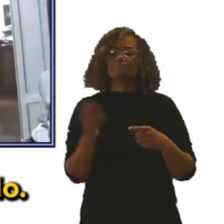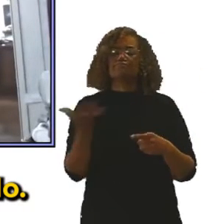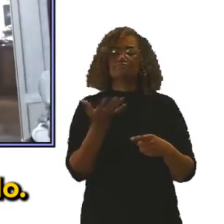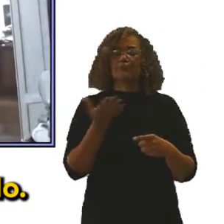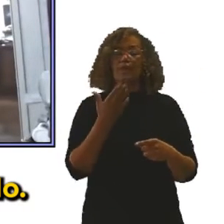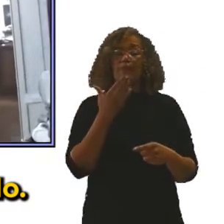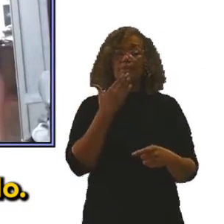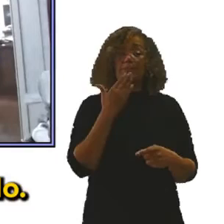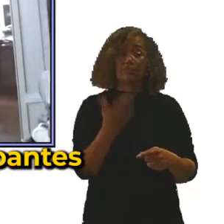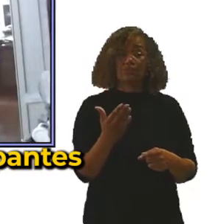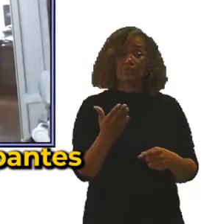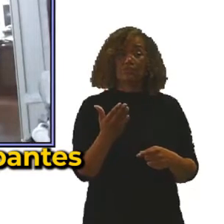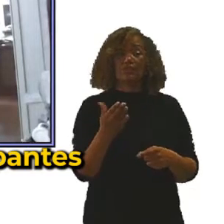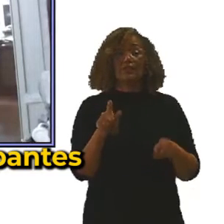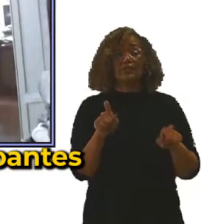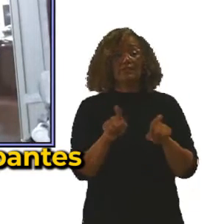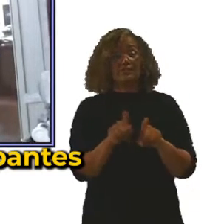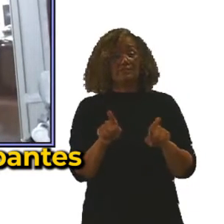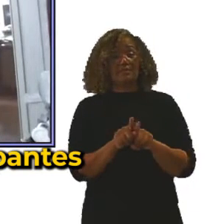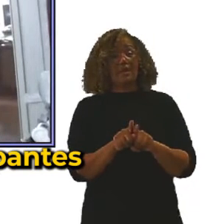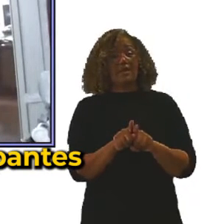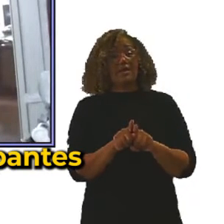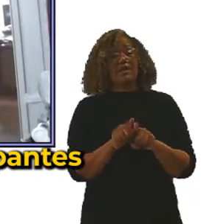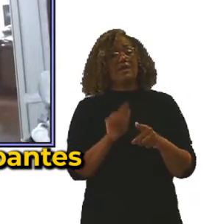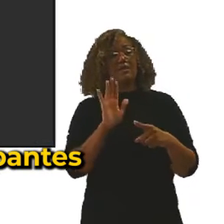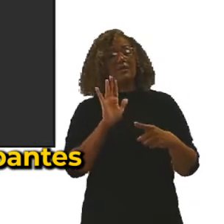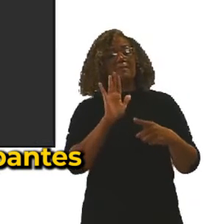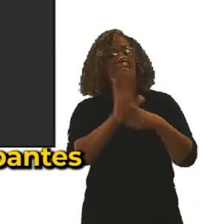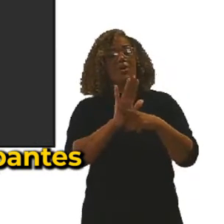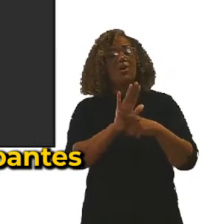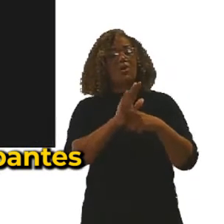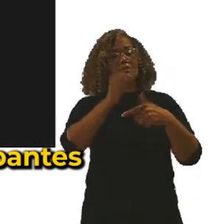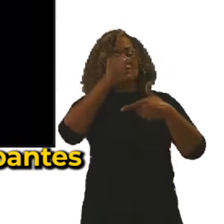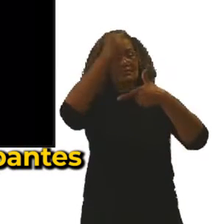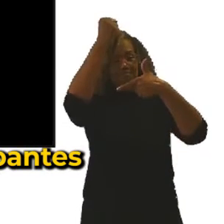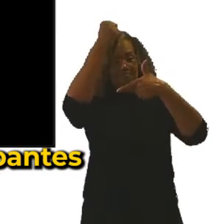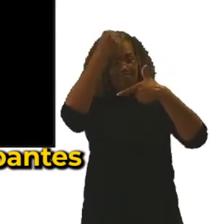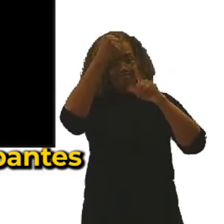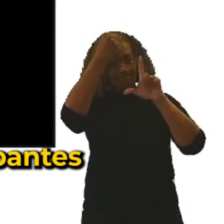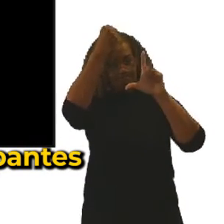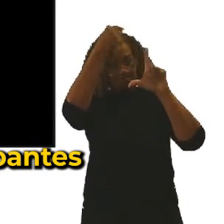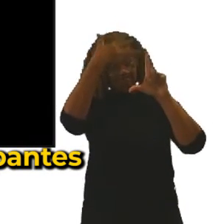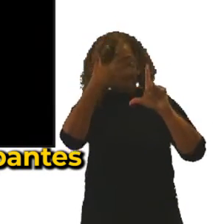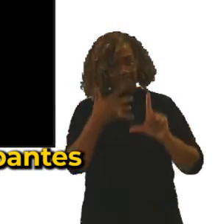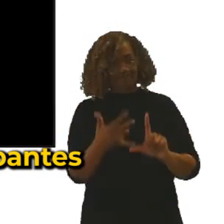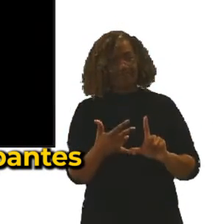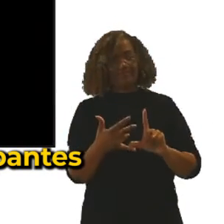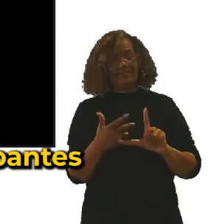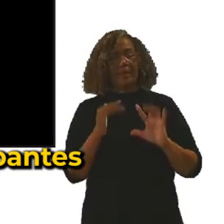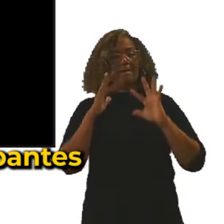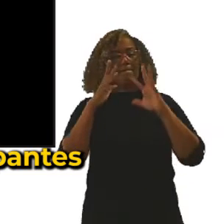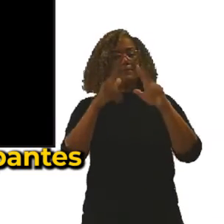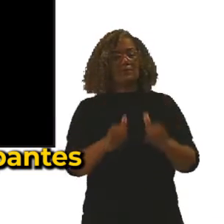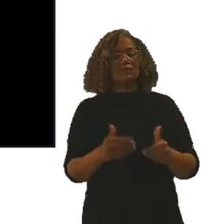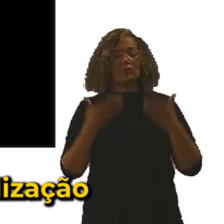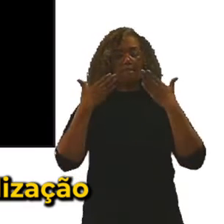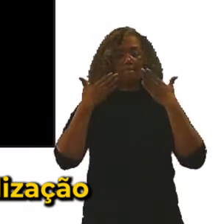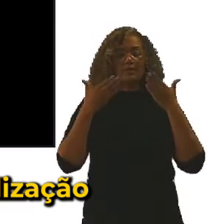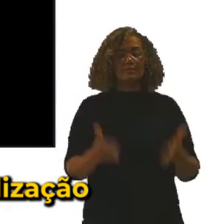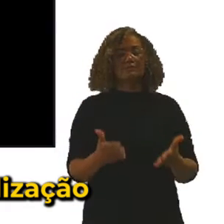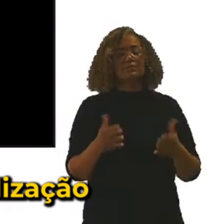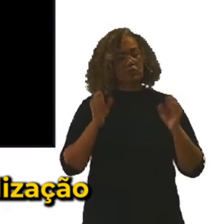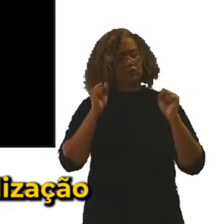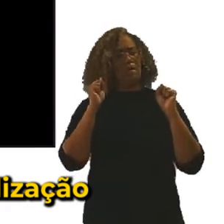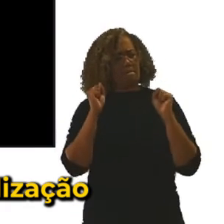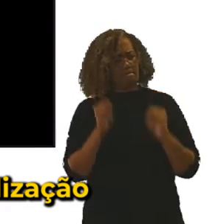slide seja lançado, então, aqui na nossa tela, para que os nossos participantes e participantes possam,